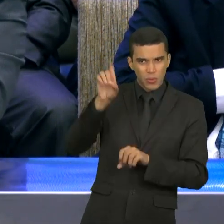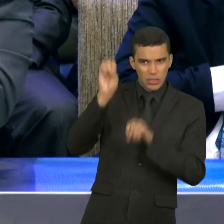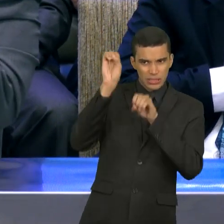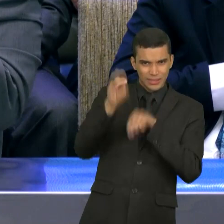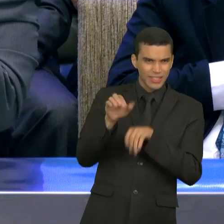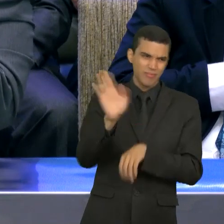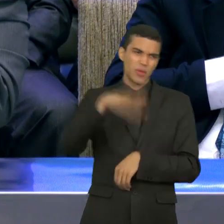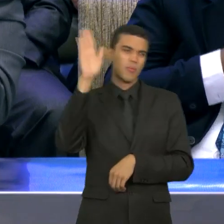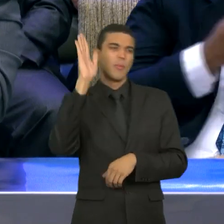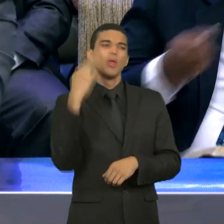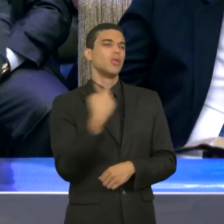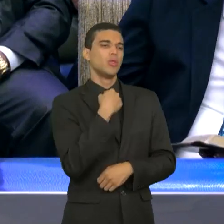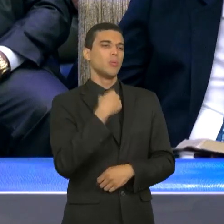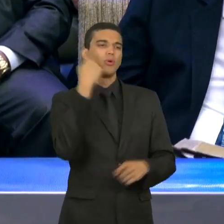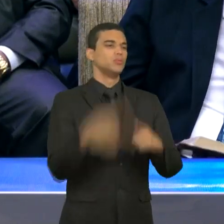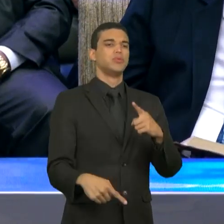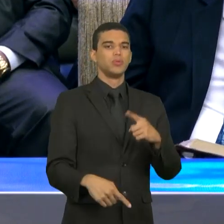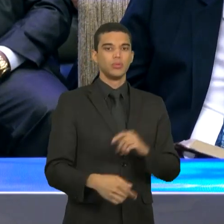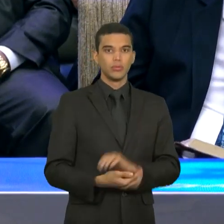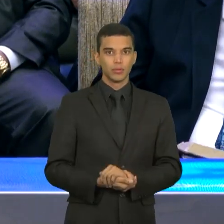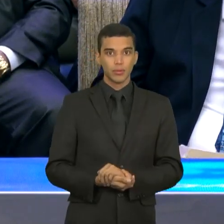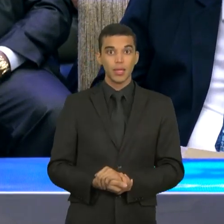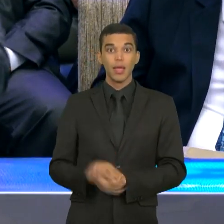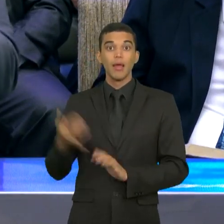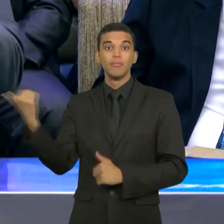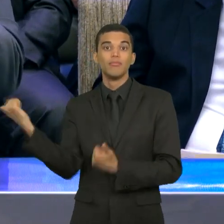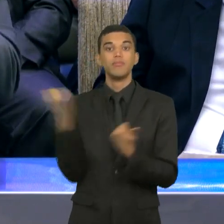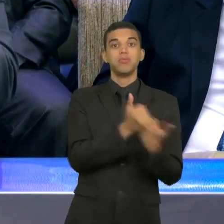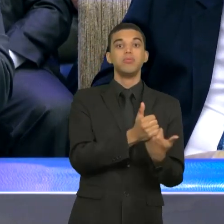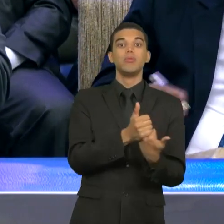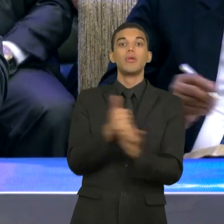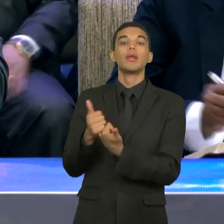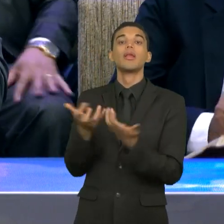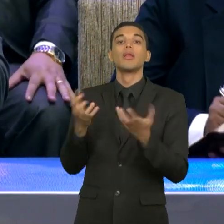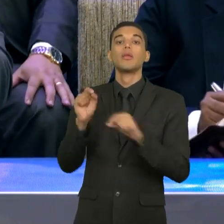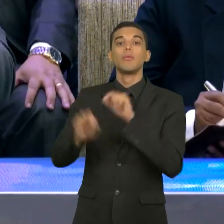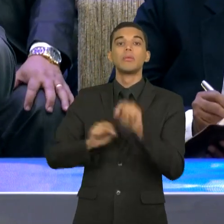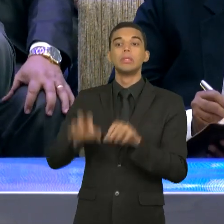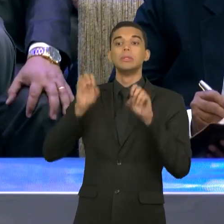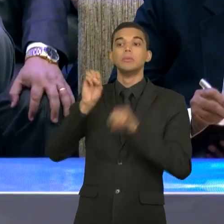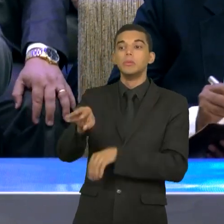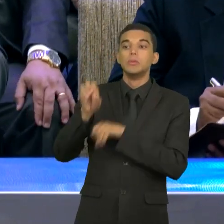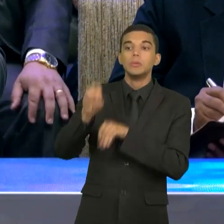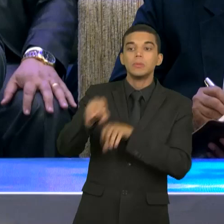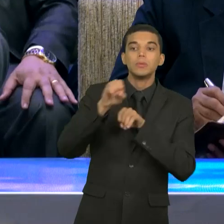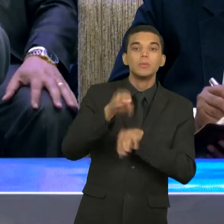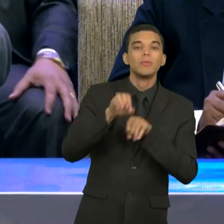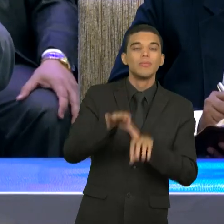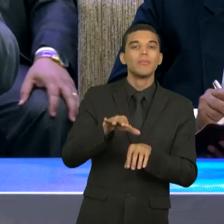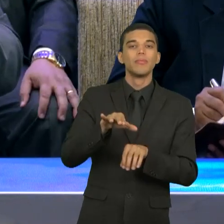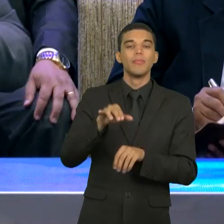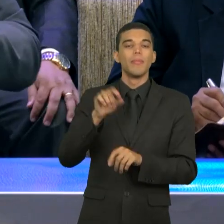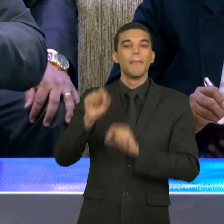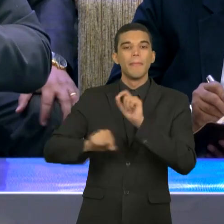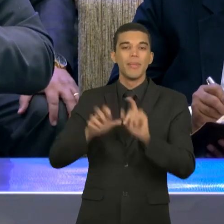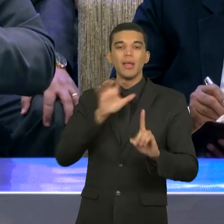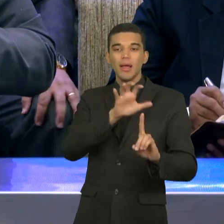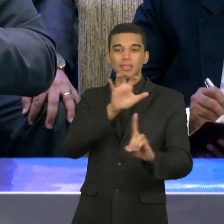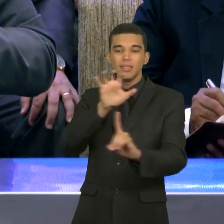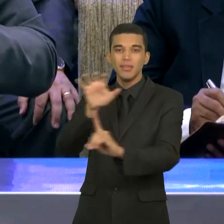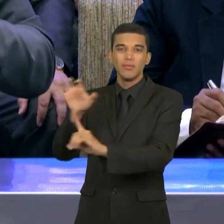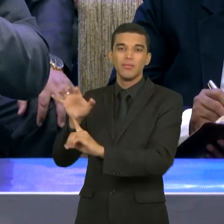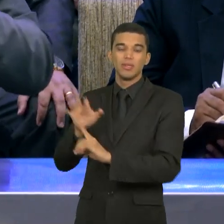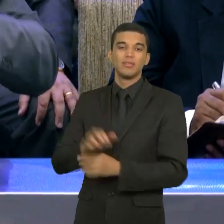eles tinham aquilo que eles queriam para transformar de novo os valores da sociedade